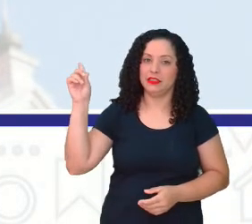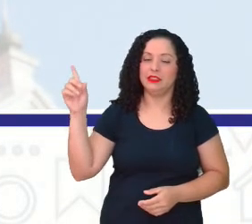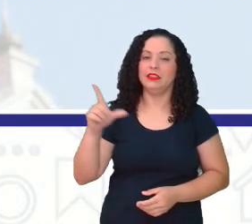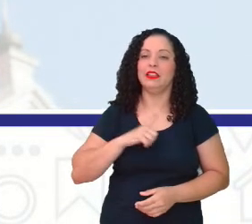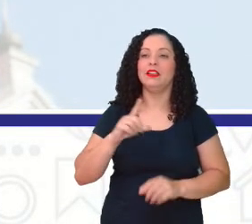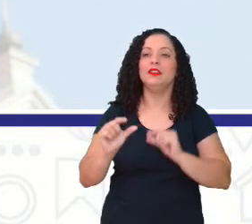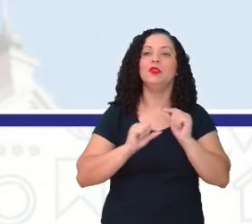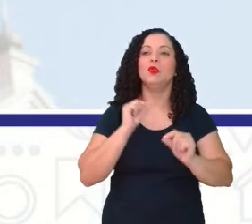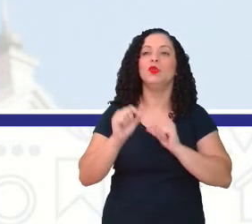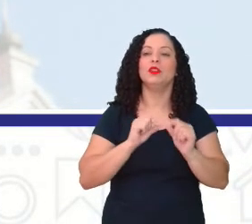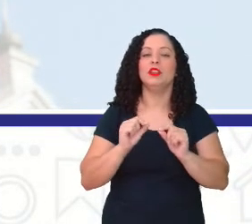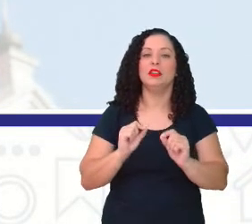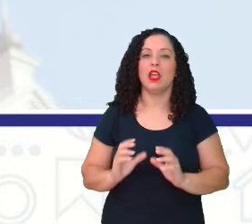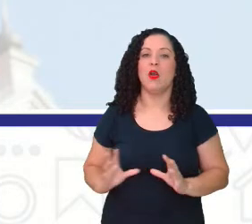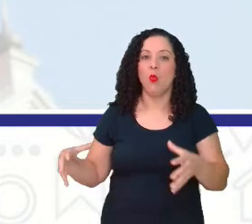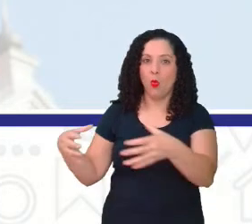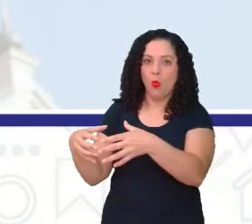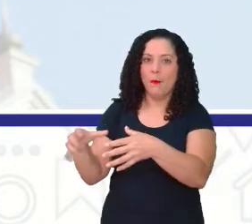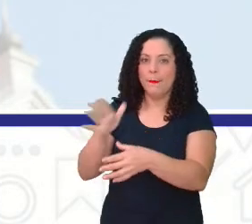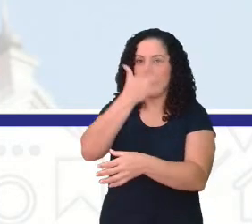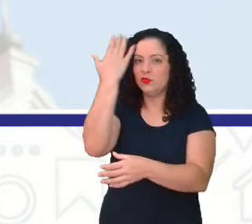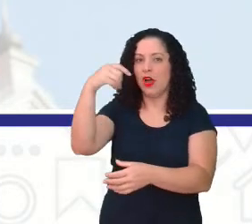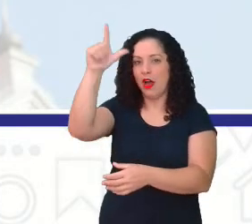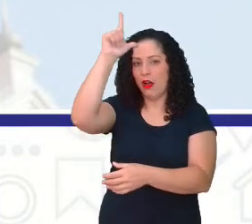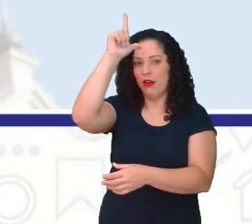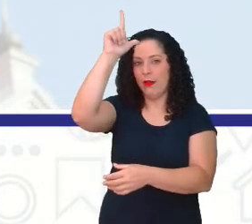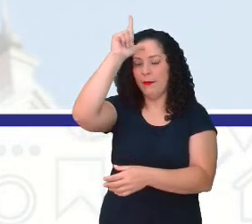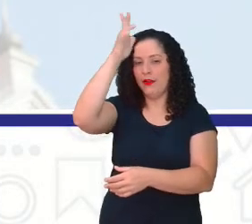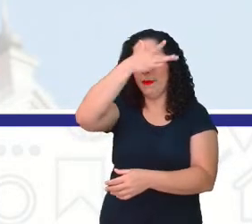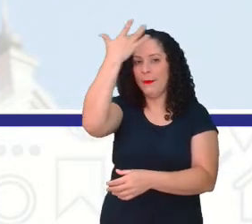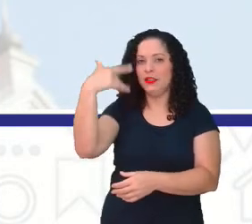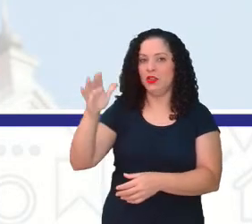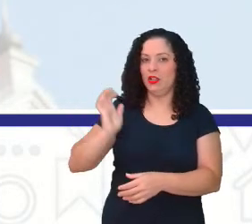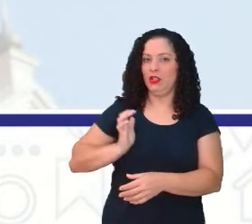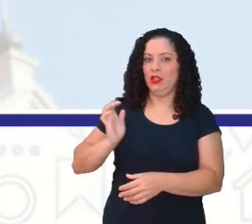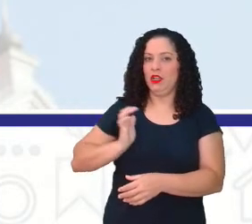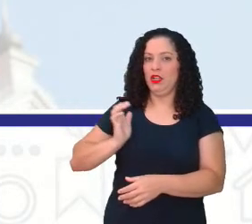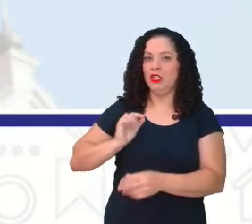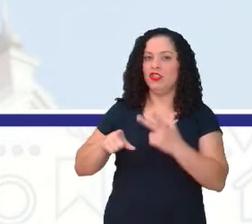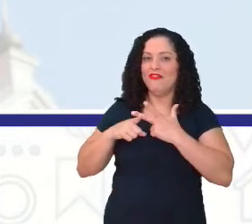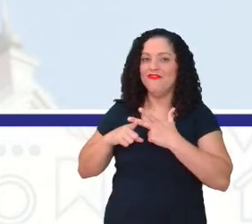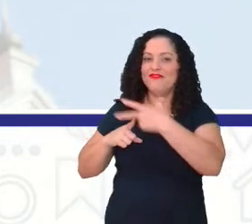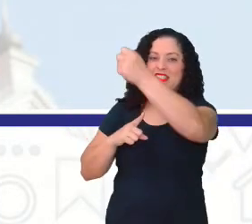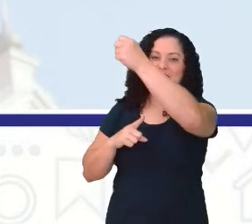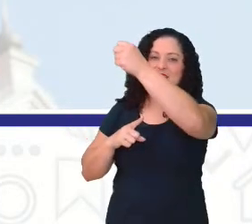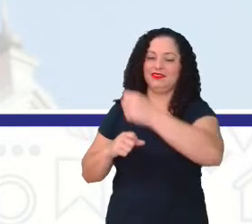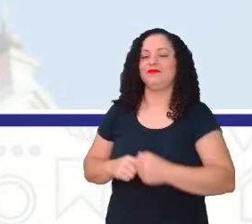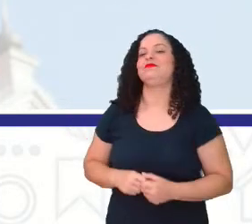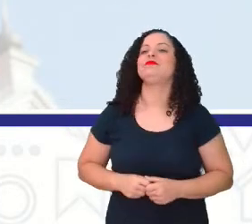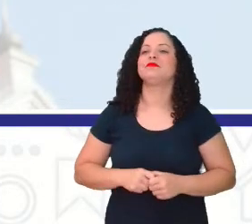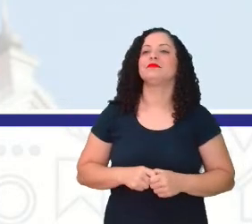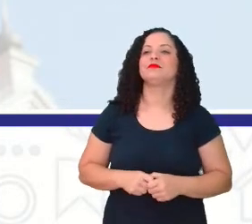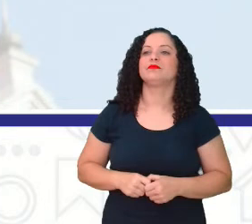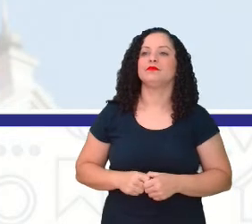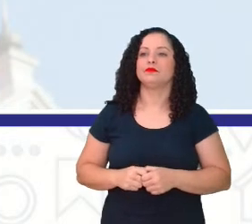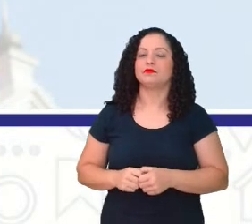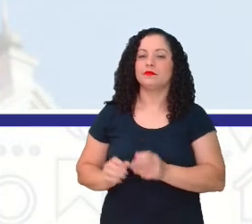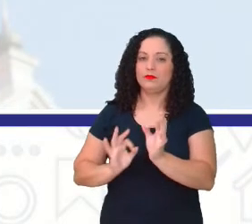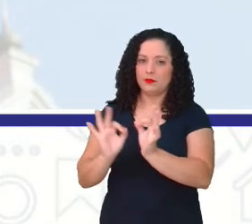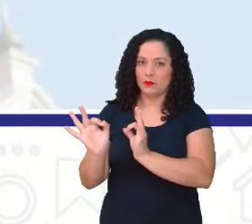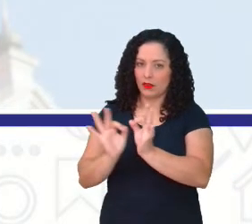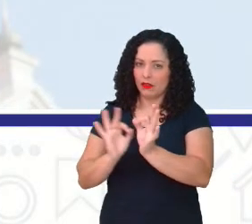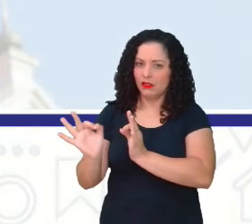aqui dos nobres, né, alemães, né, aí restabelecendo a ordem, mas